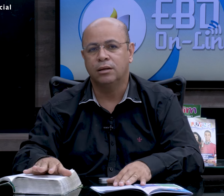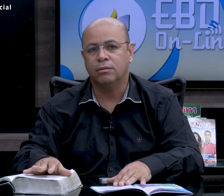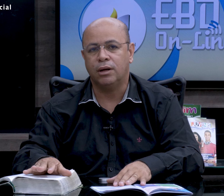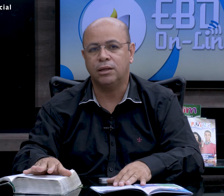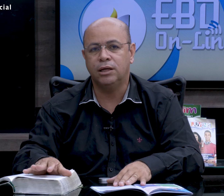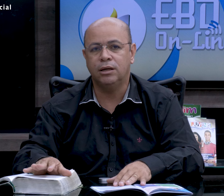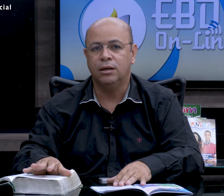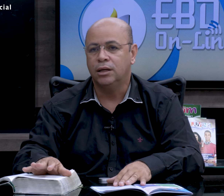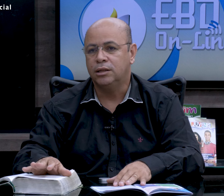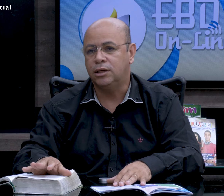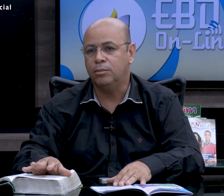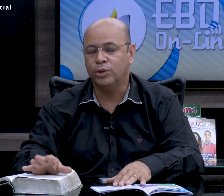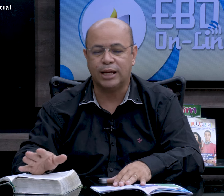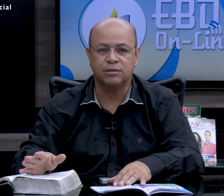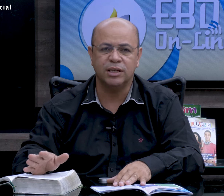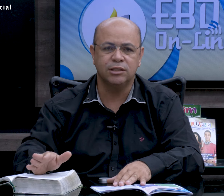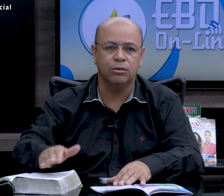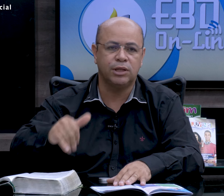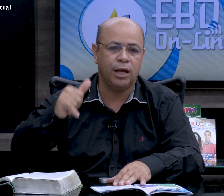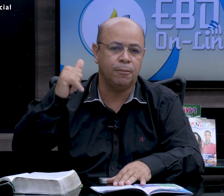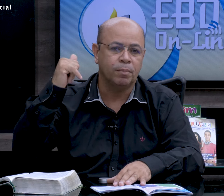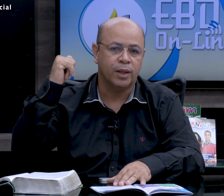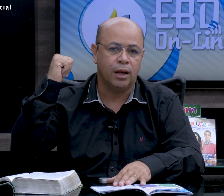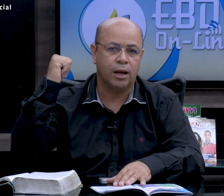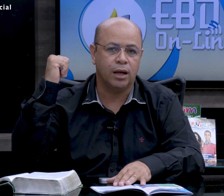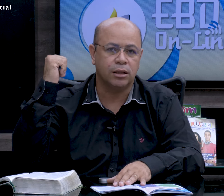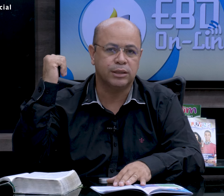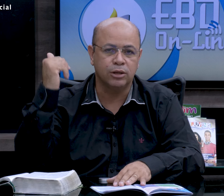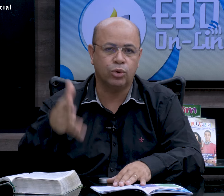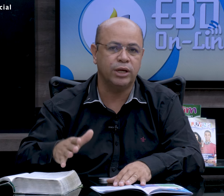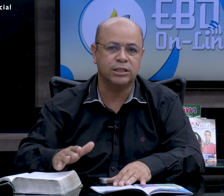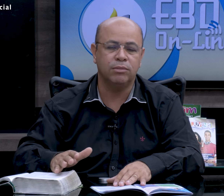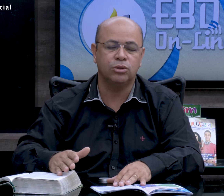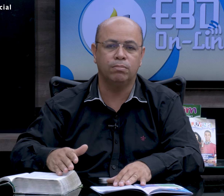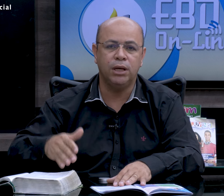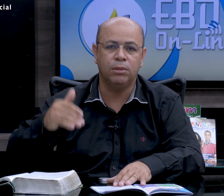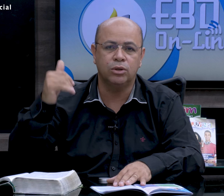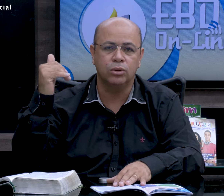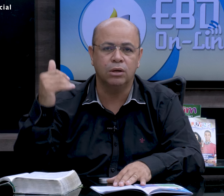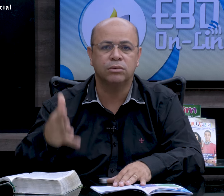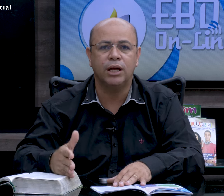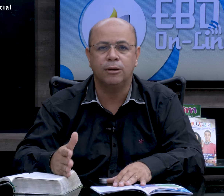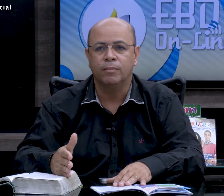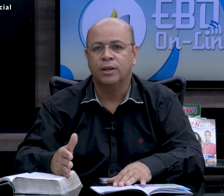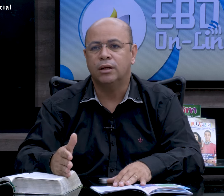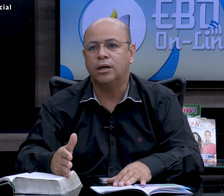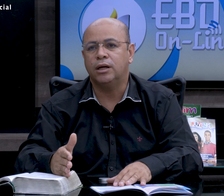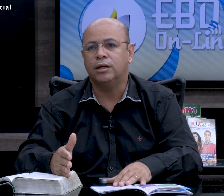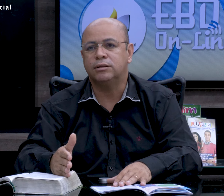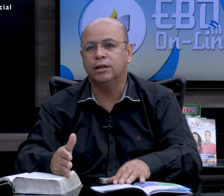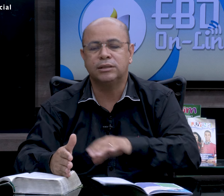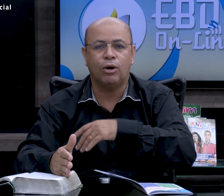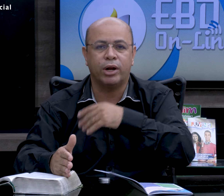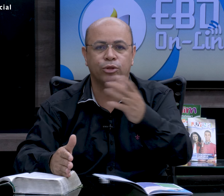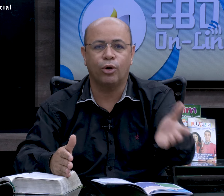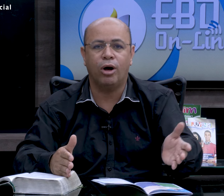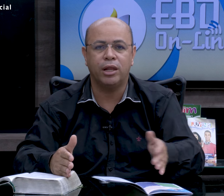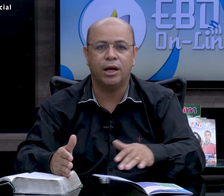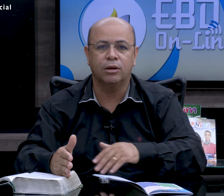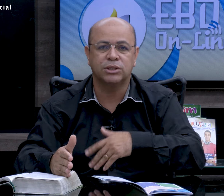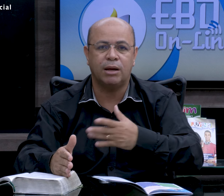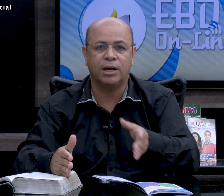n é que que muitas vezes não tem eh tanto conhecimento bíblico não tem eh tanta